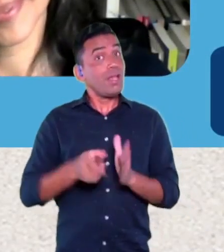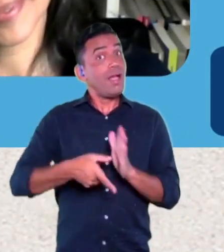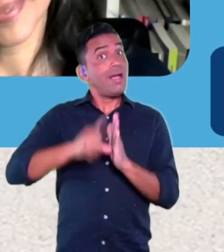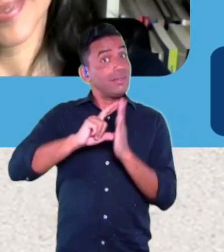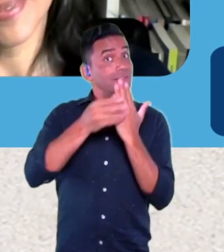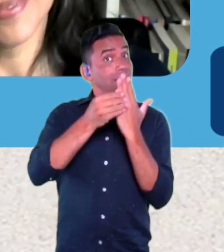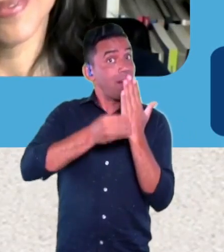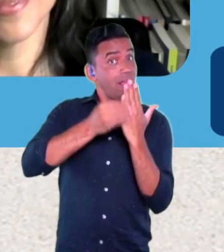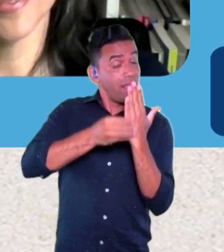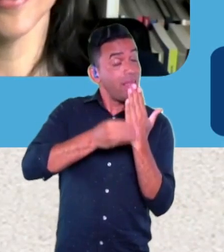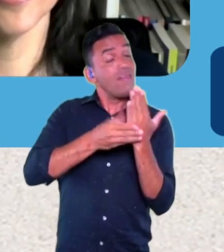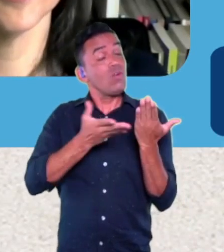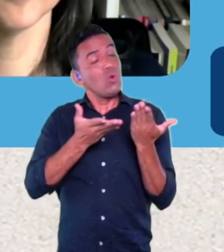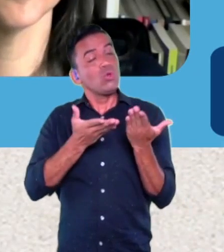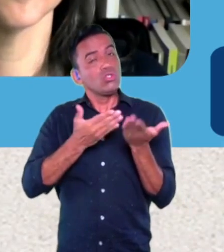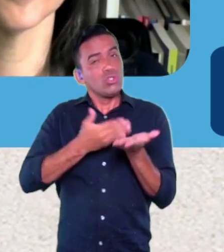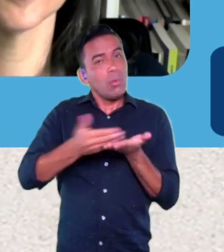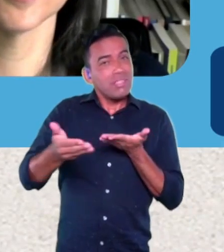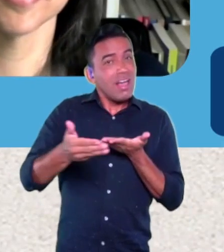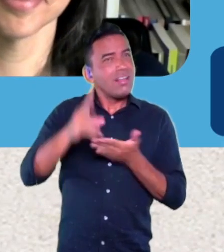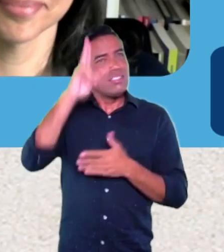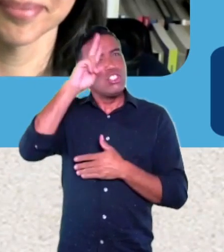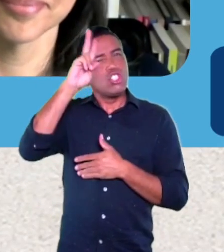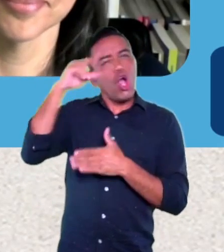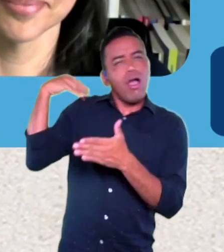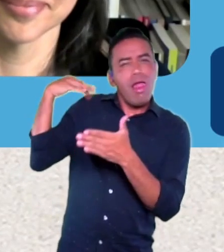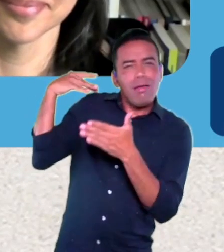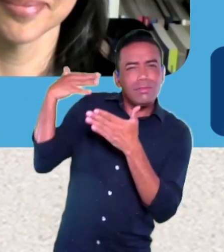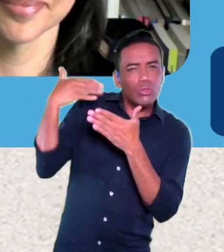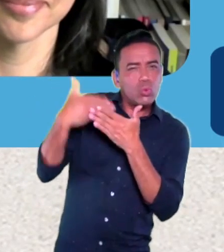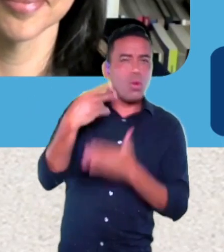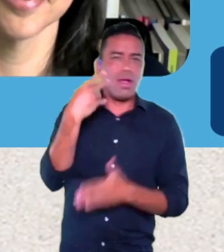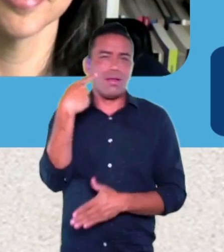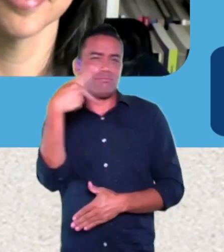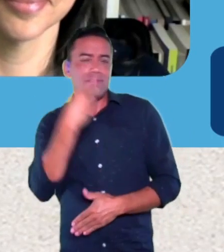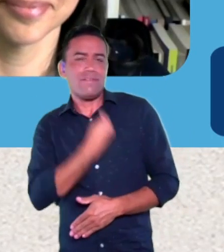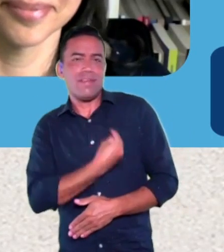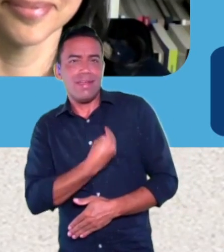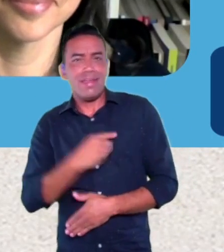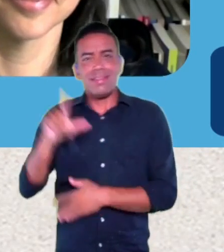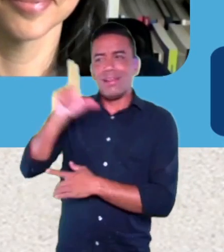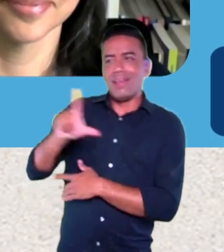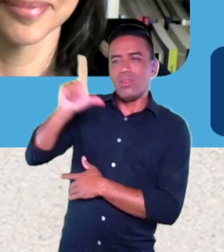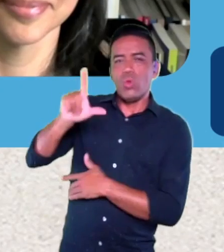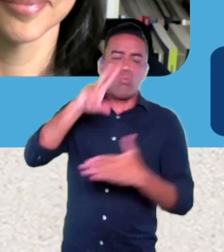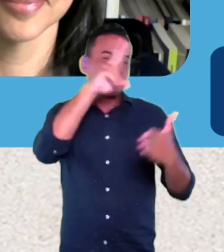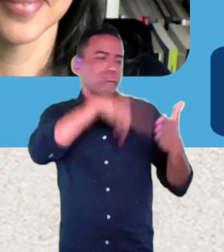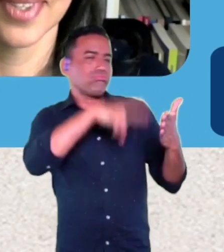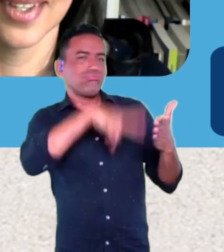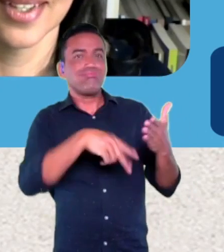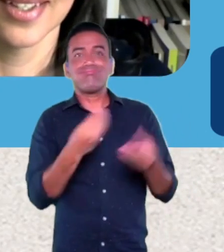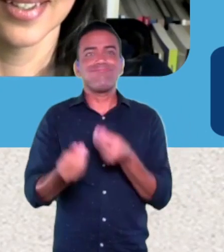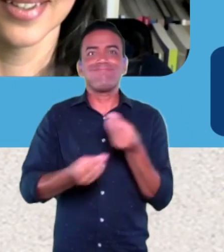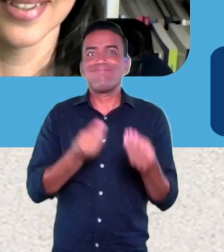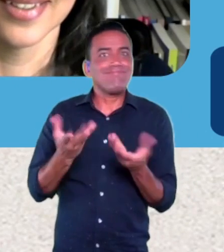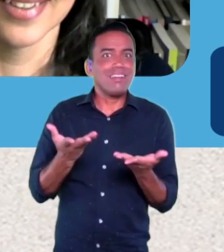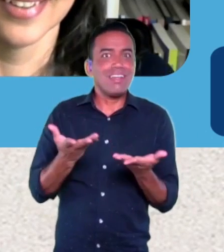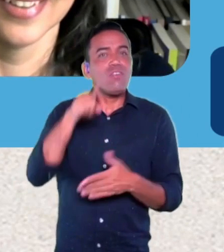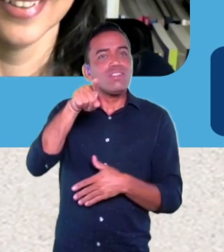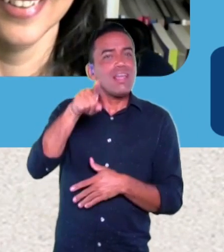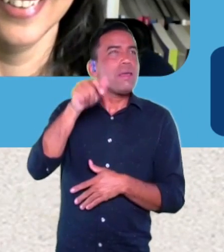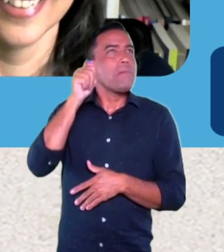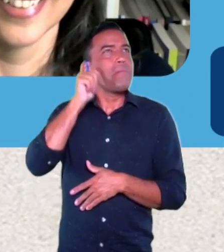mesmo, vamos conhecer um pouco da sua história com a literatura, com a leitura. Como é que era a